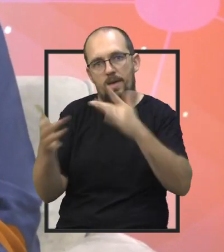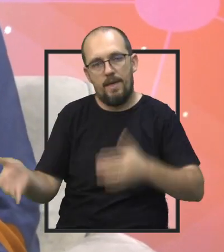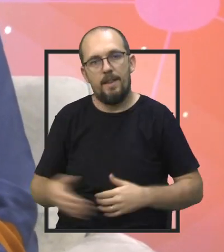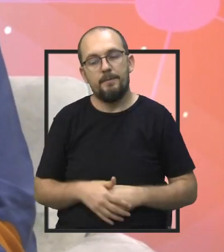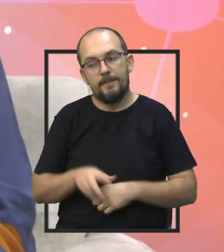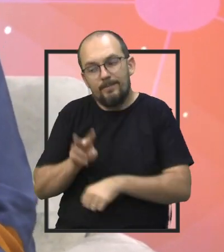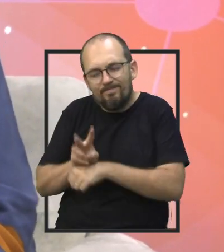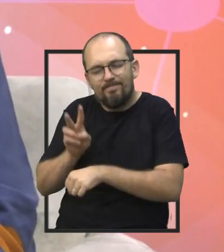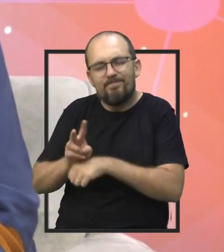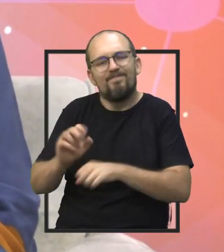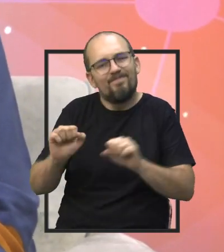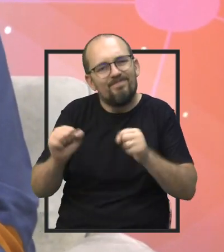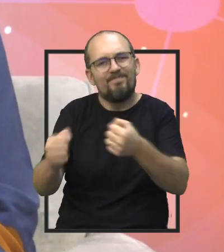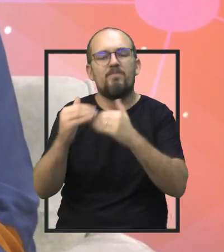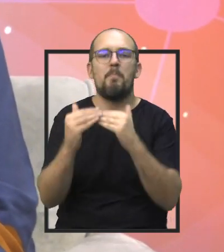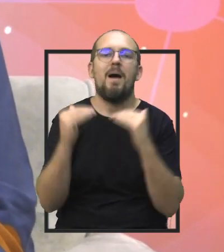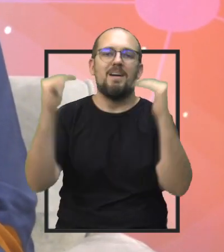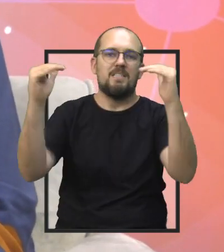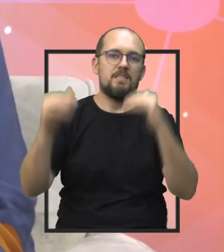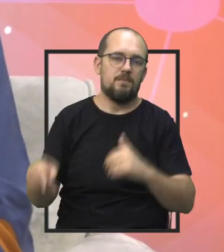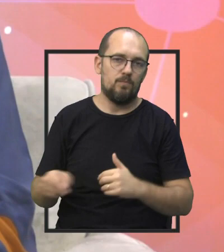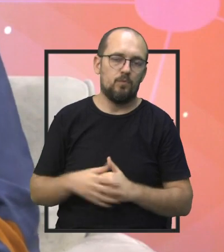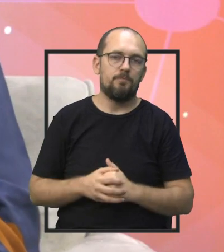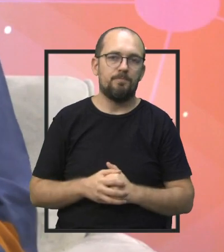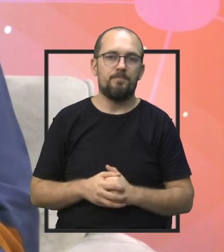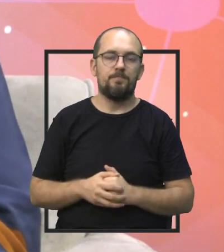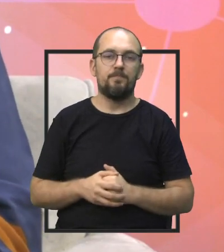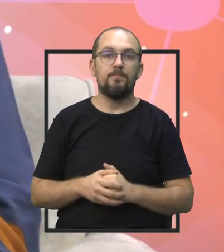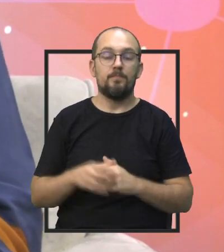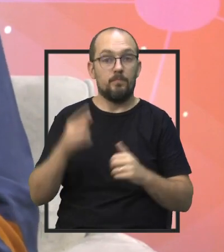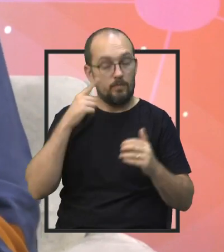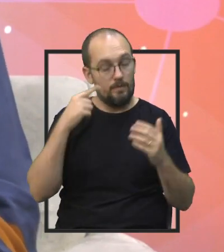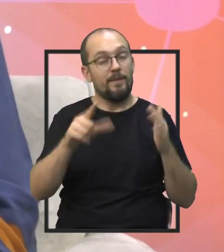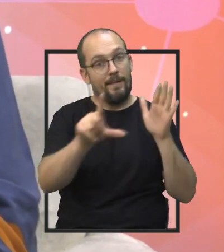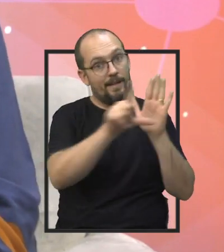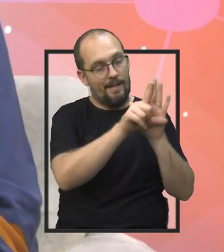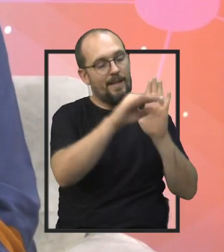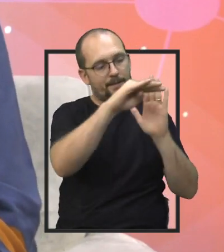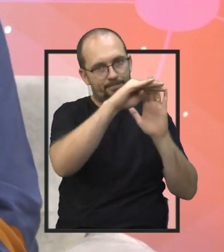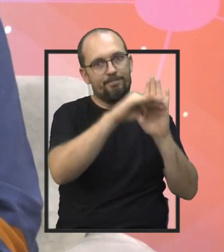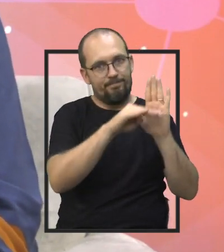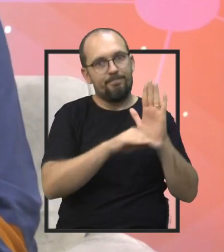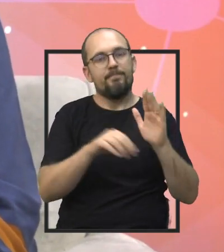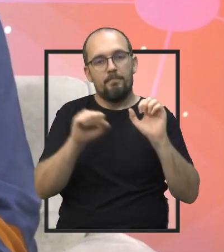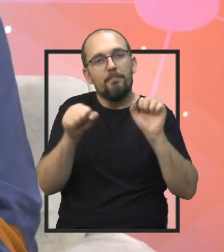né, preservando o máximo, trazendo as legislações, né, que